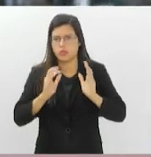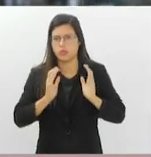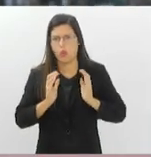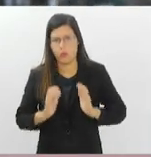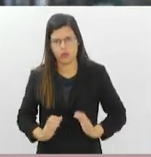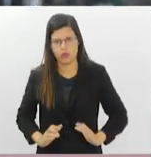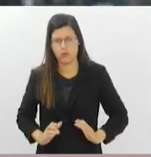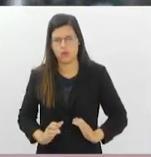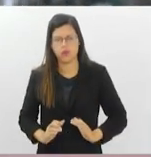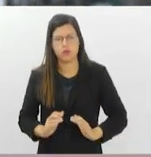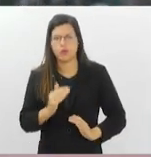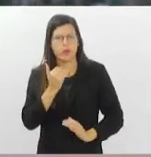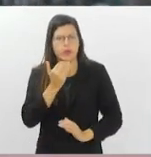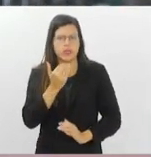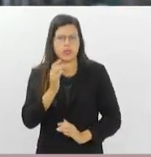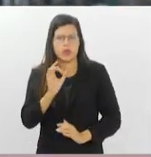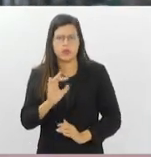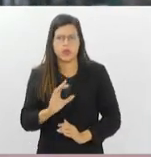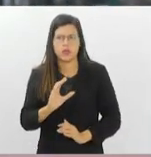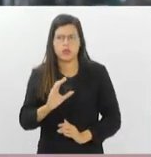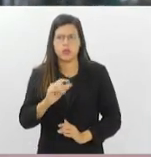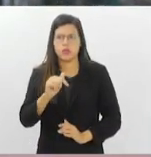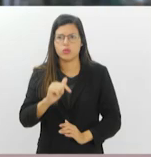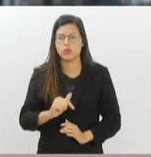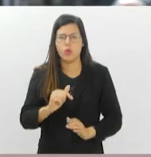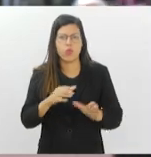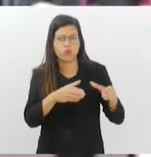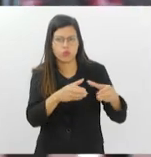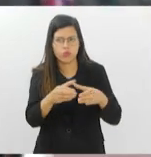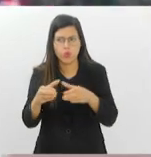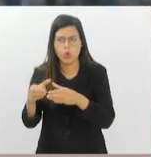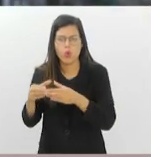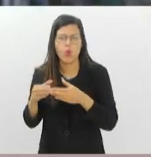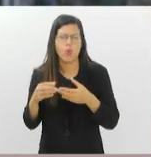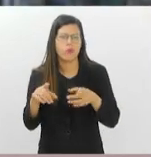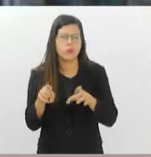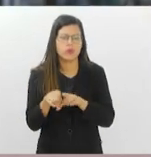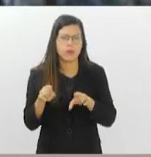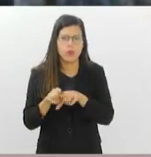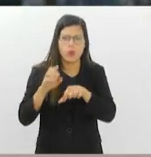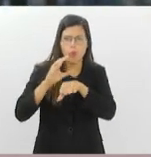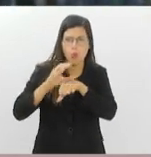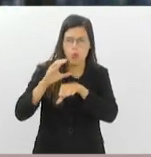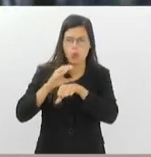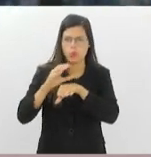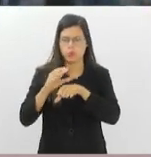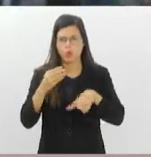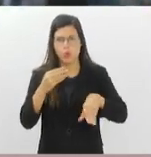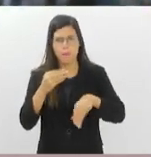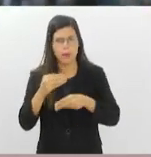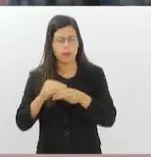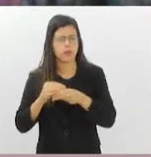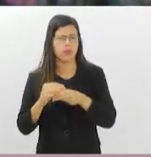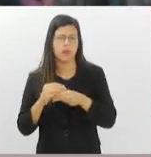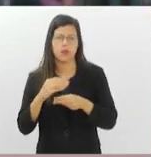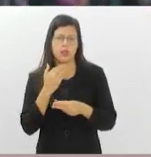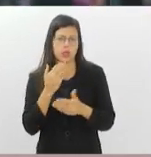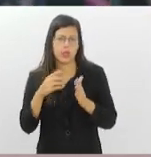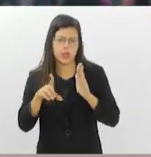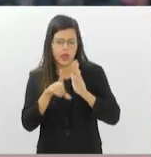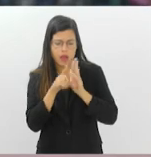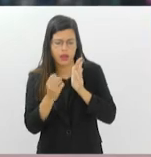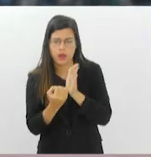né Não adianta só os CFC trabalharem né os cursos complementares não adianta criar leis se não tem quem